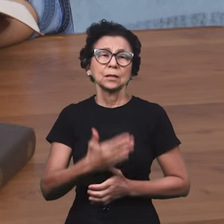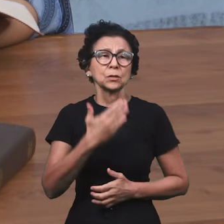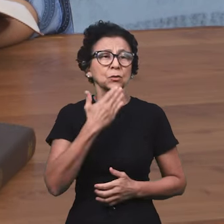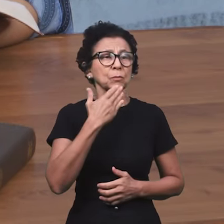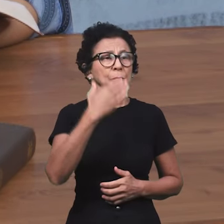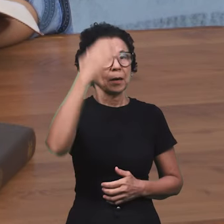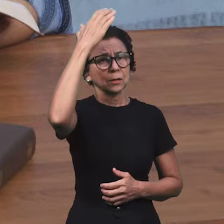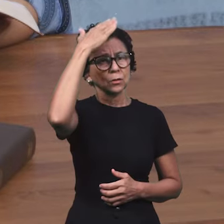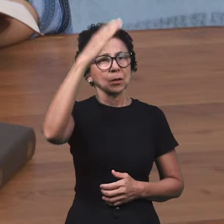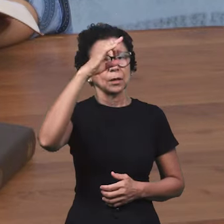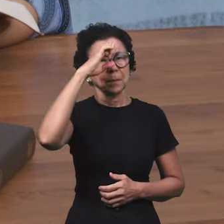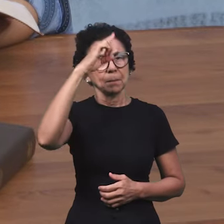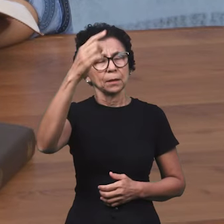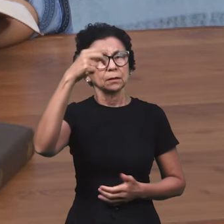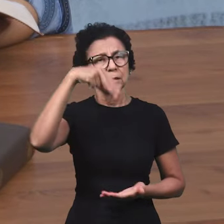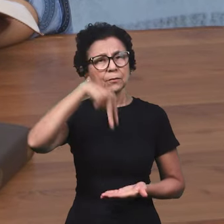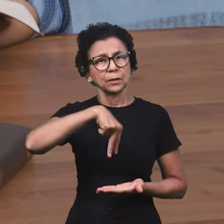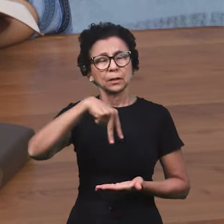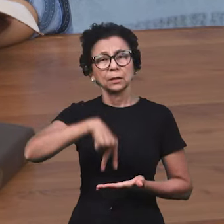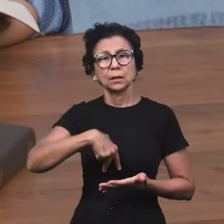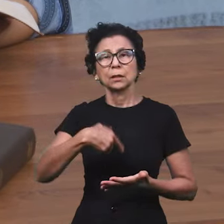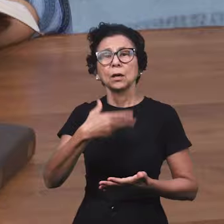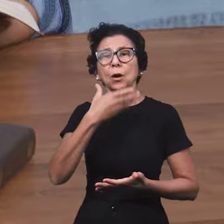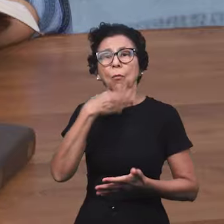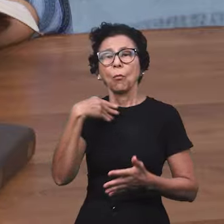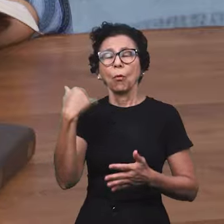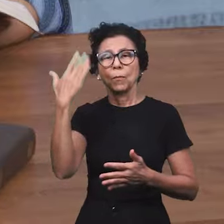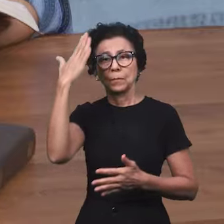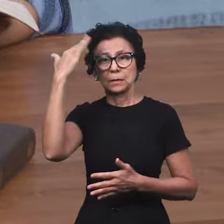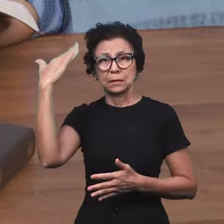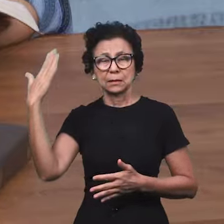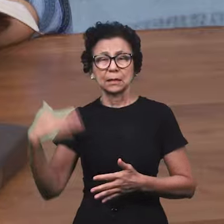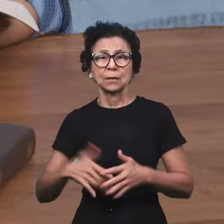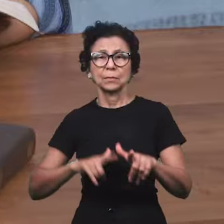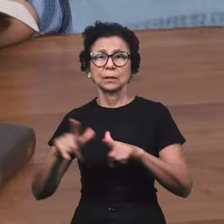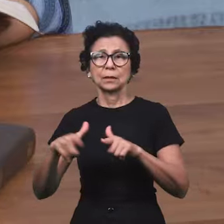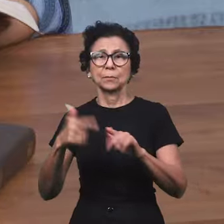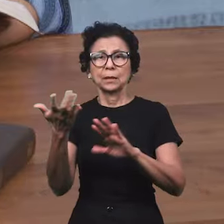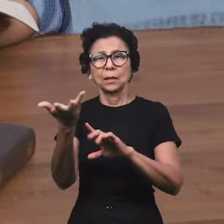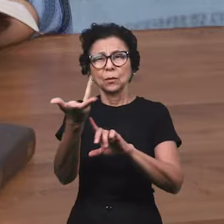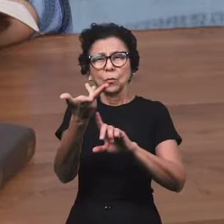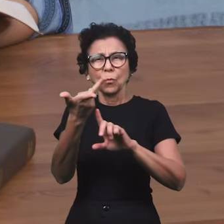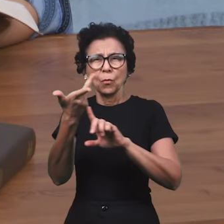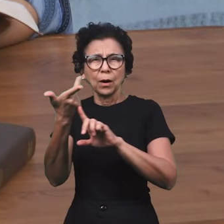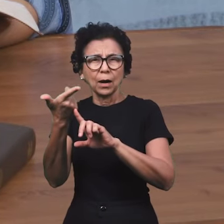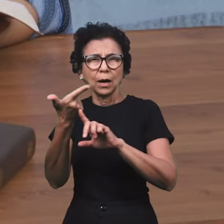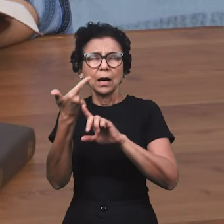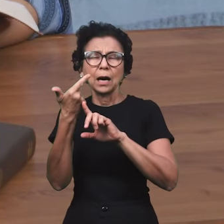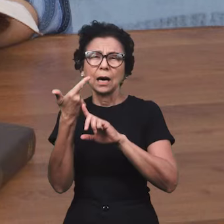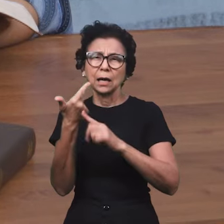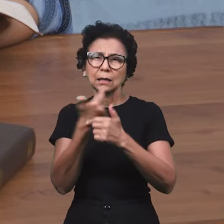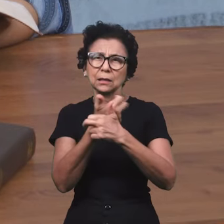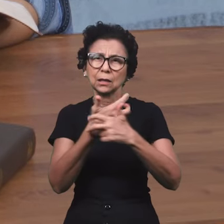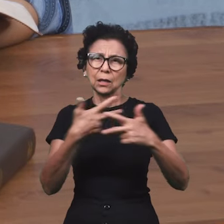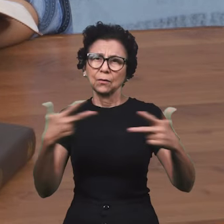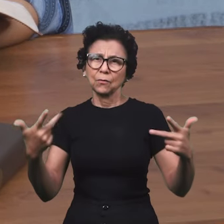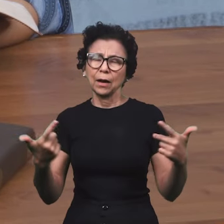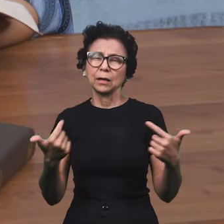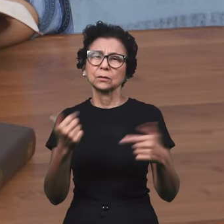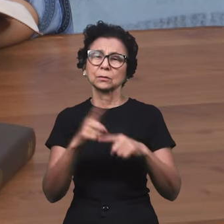para trabalhar em ouro, e em prata, e em bronze, e em ferro, e em púrpura, e em carmesim, e em